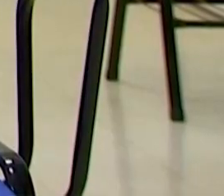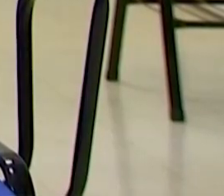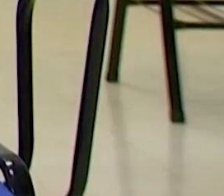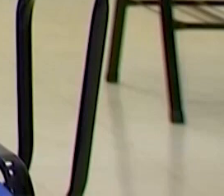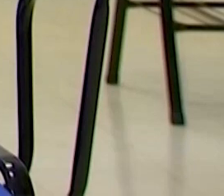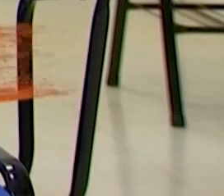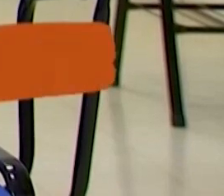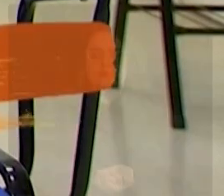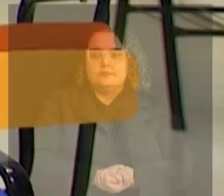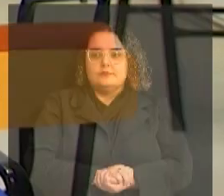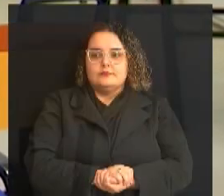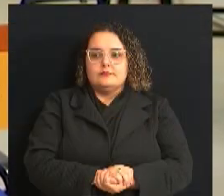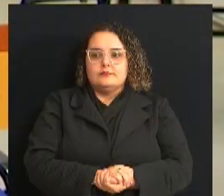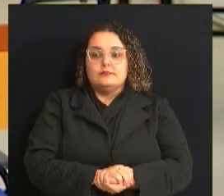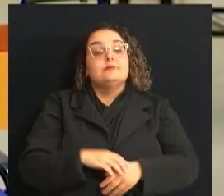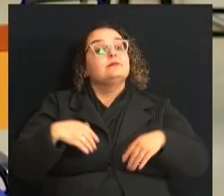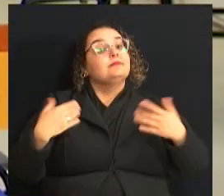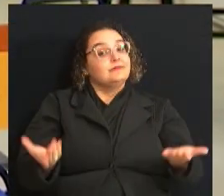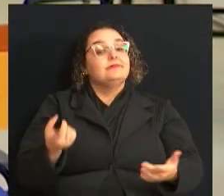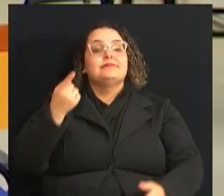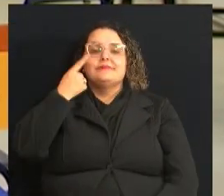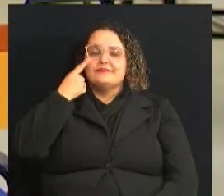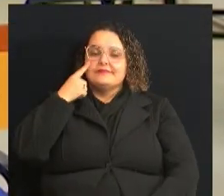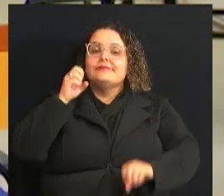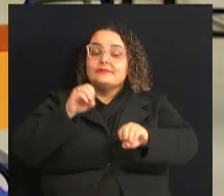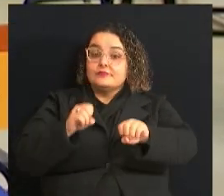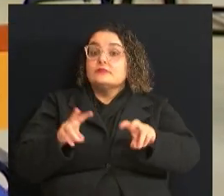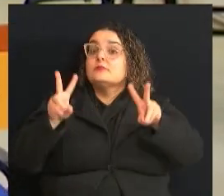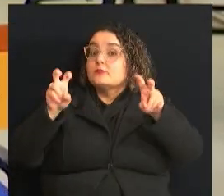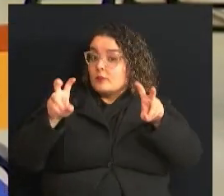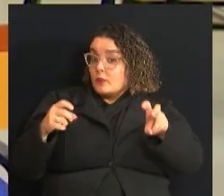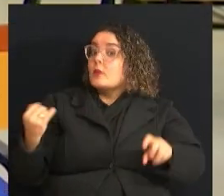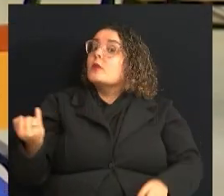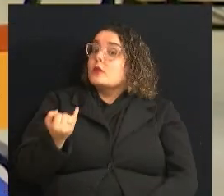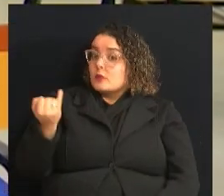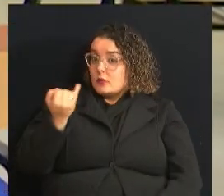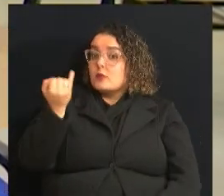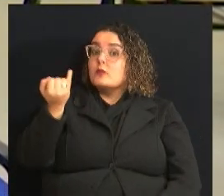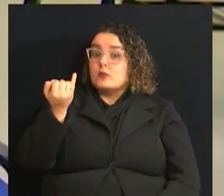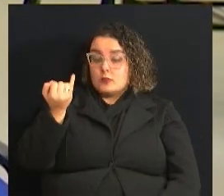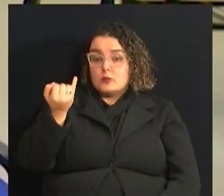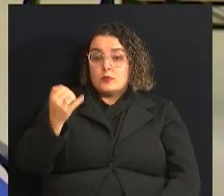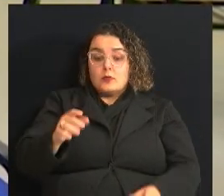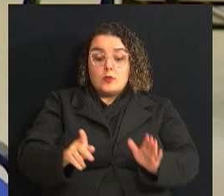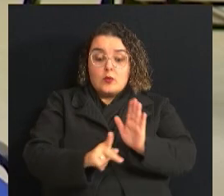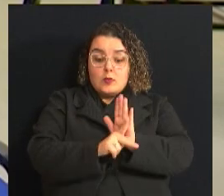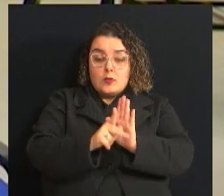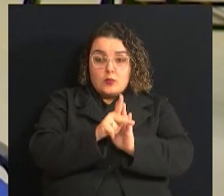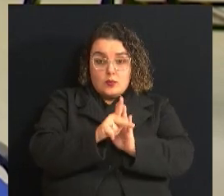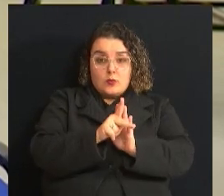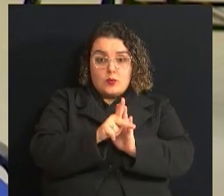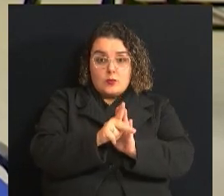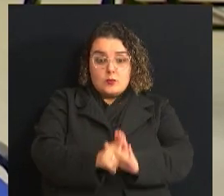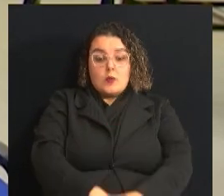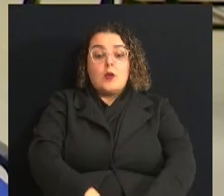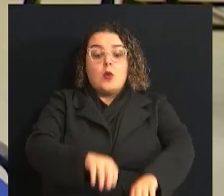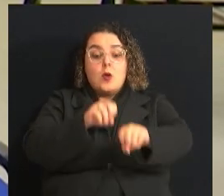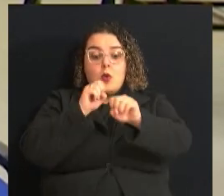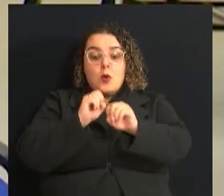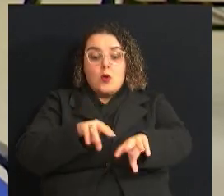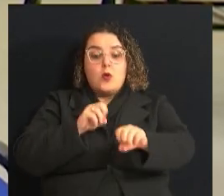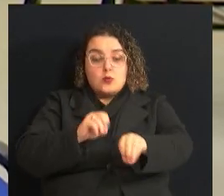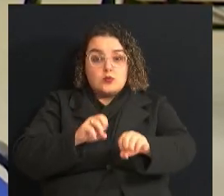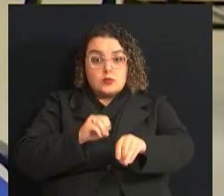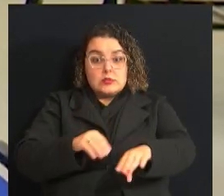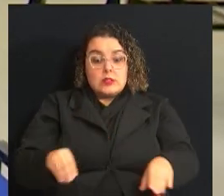Bom, é o quadro De Olho na Educação e olha, hoje um assunto muito importante, não é o projeto Educação Domiciliar, por isso